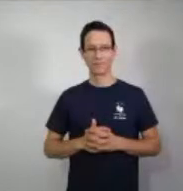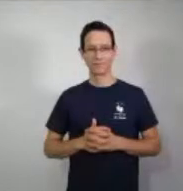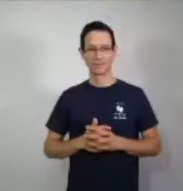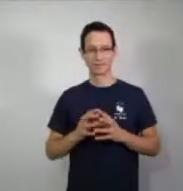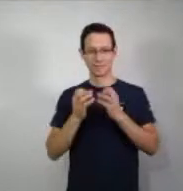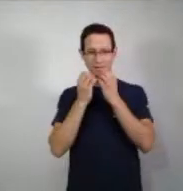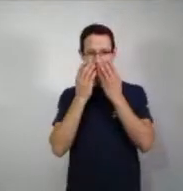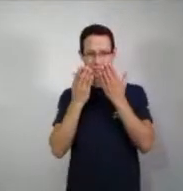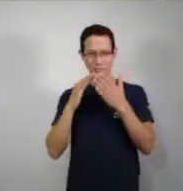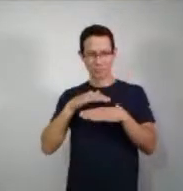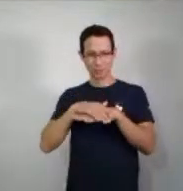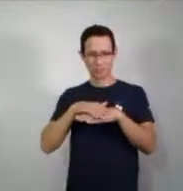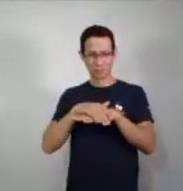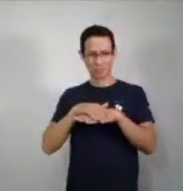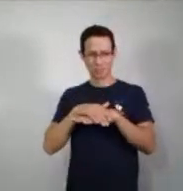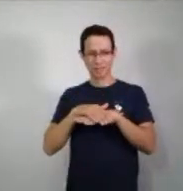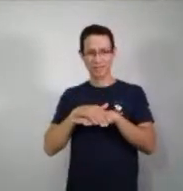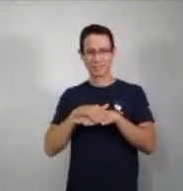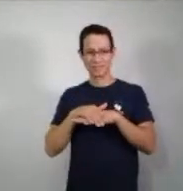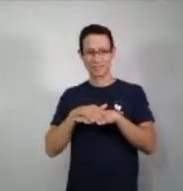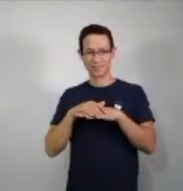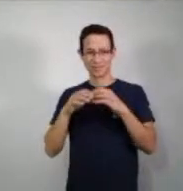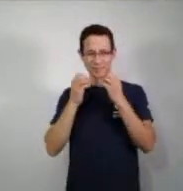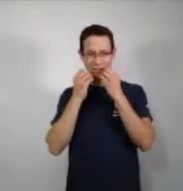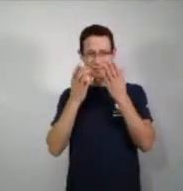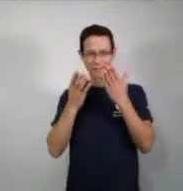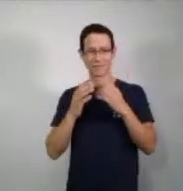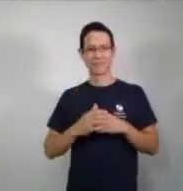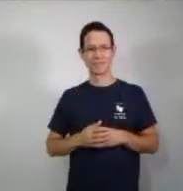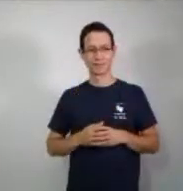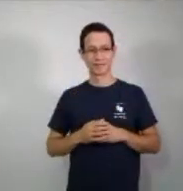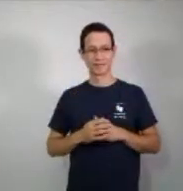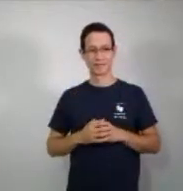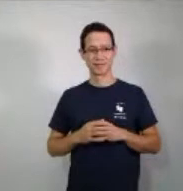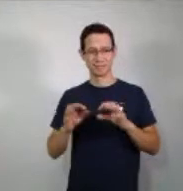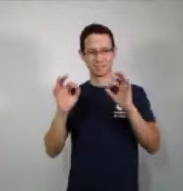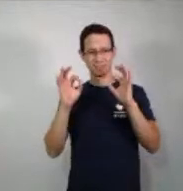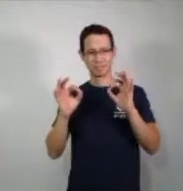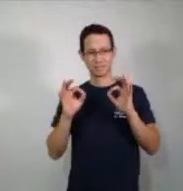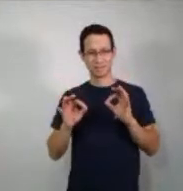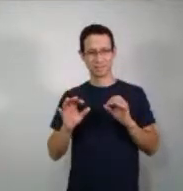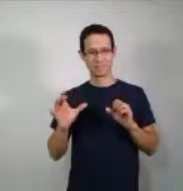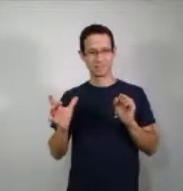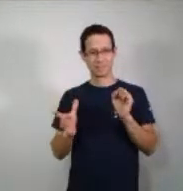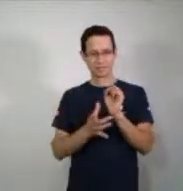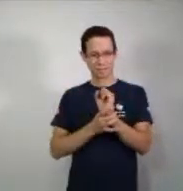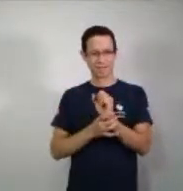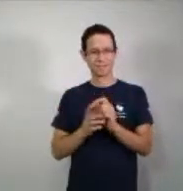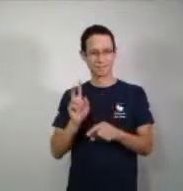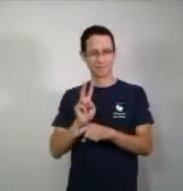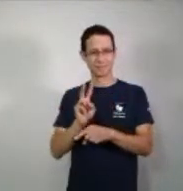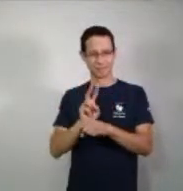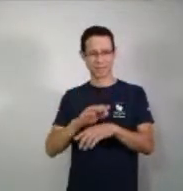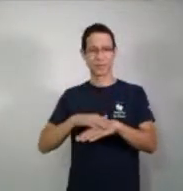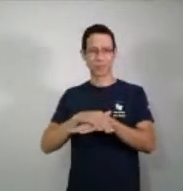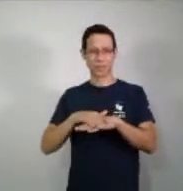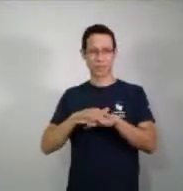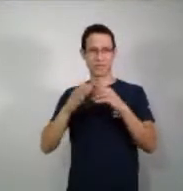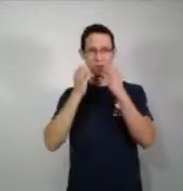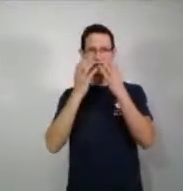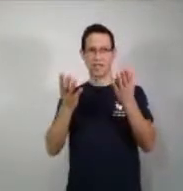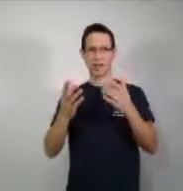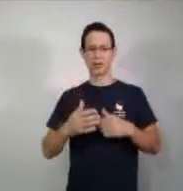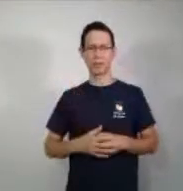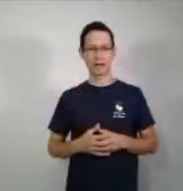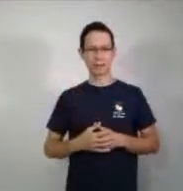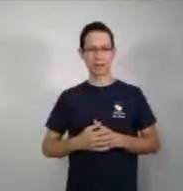Conversar com você. Isso realmente é garantido boa conversa.